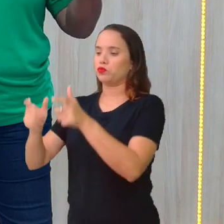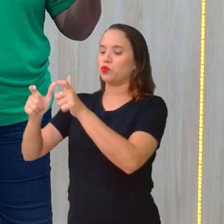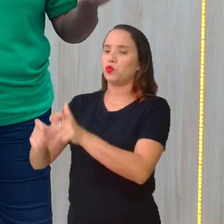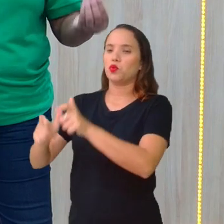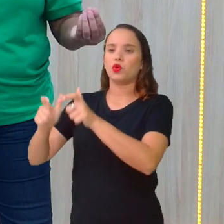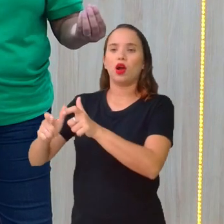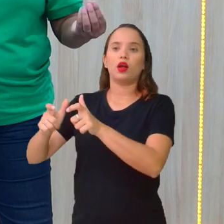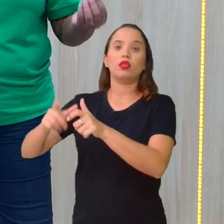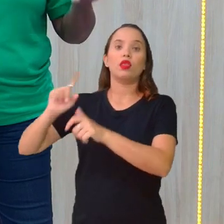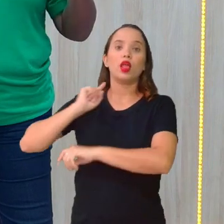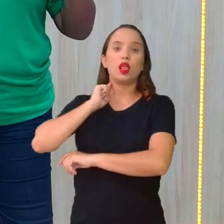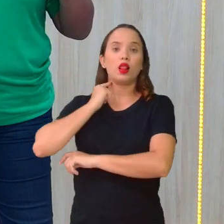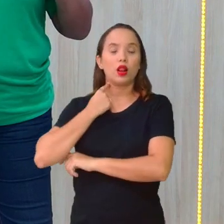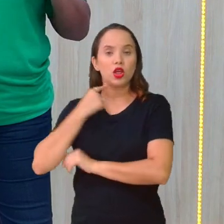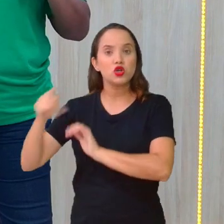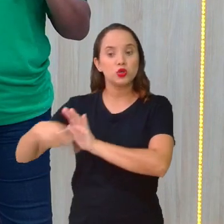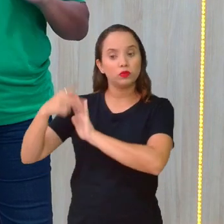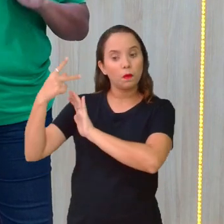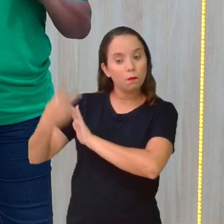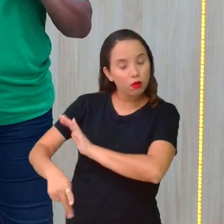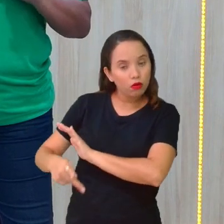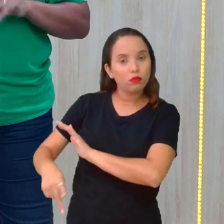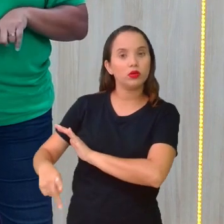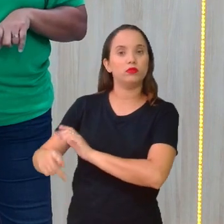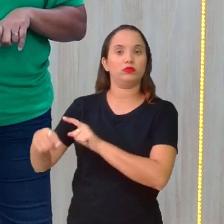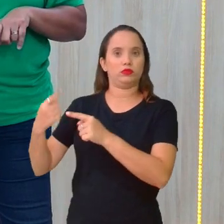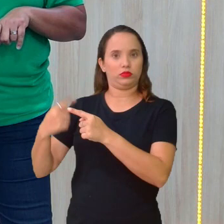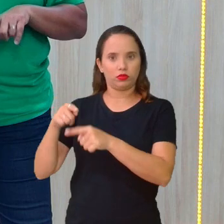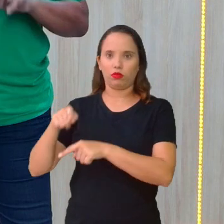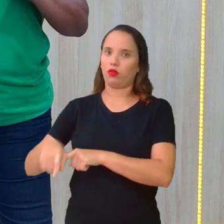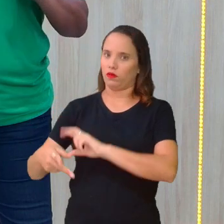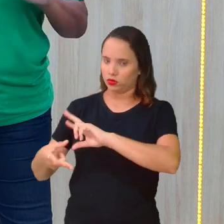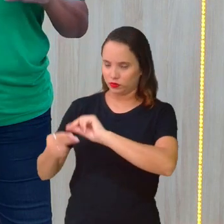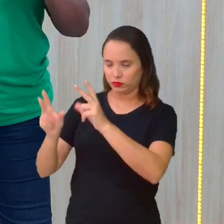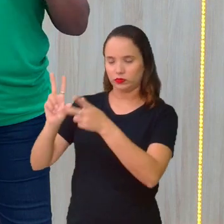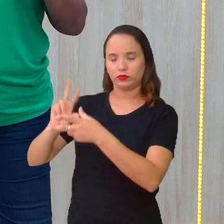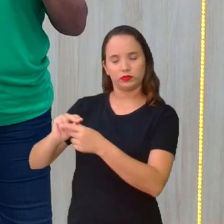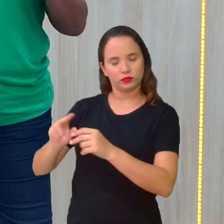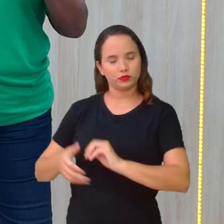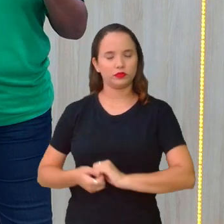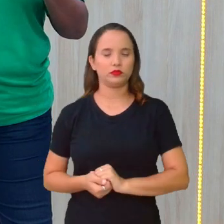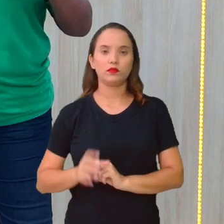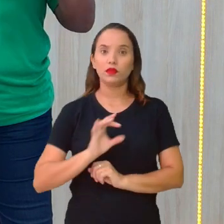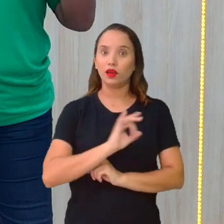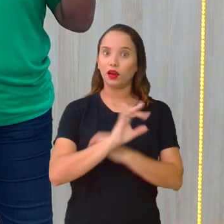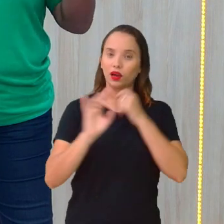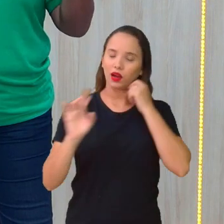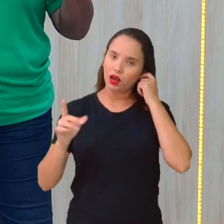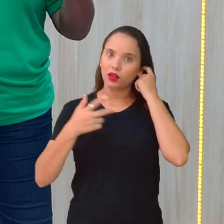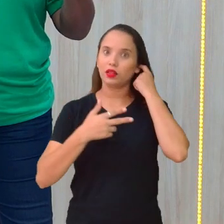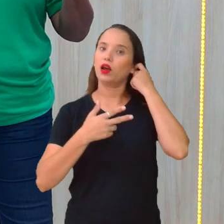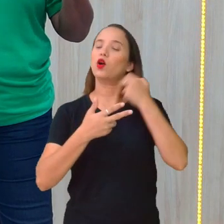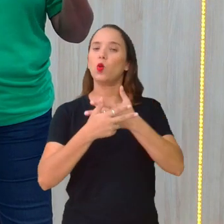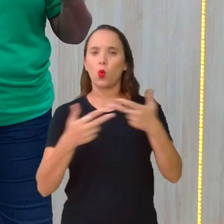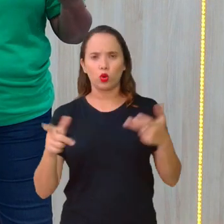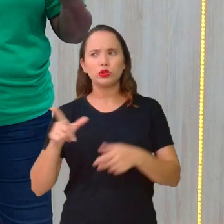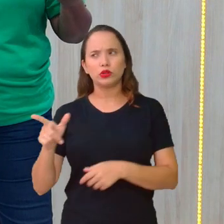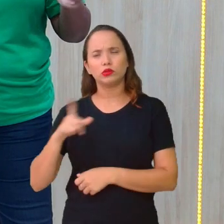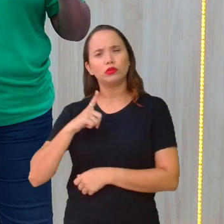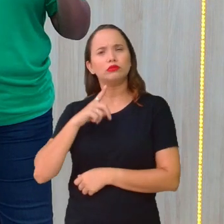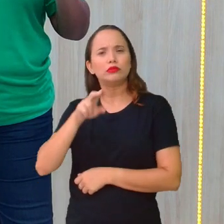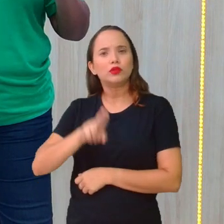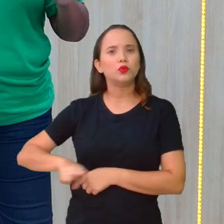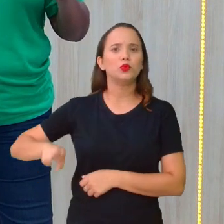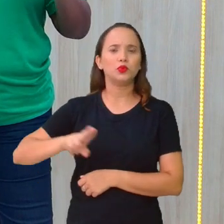lixos eletrônicos para poder ser reciclado. Cada componente ali tem a sua